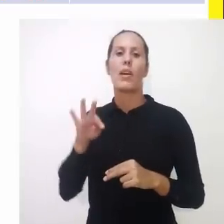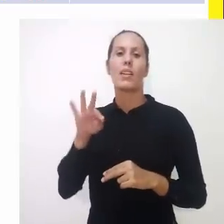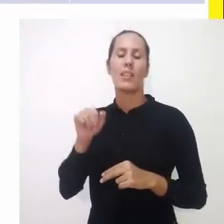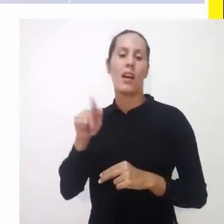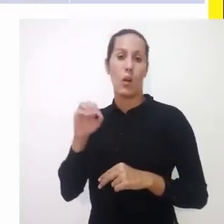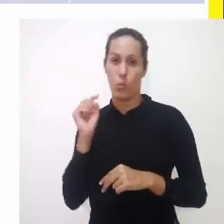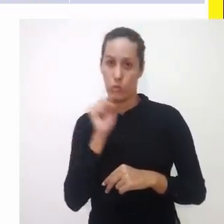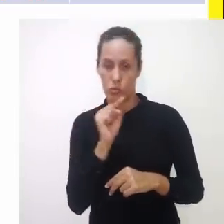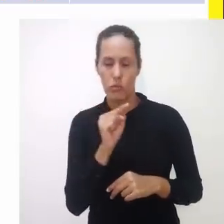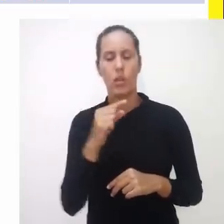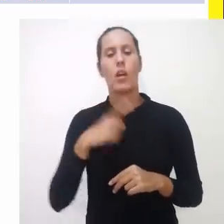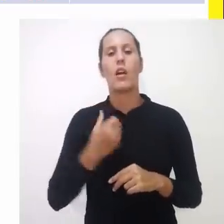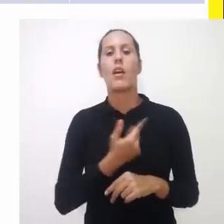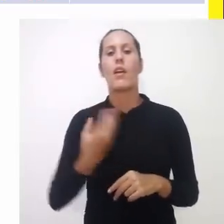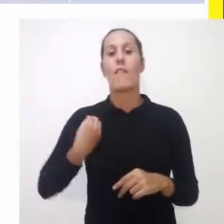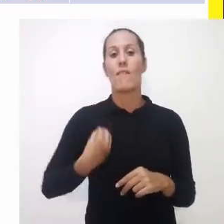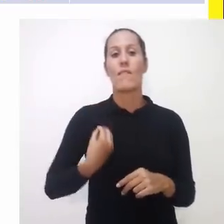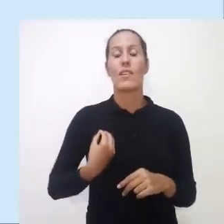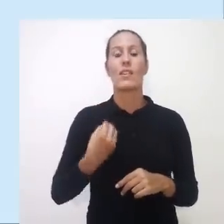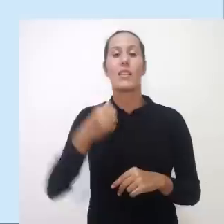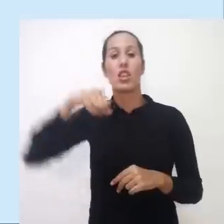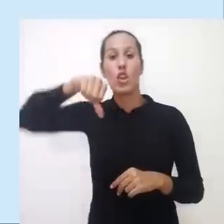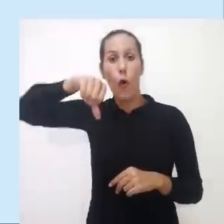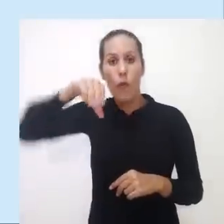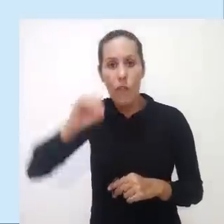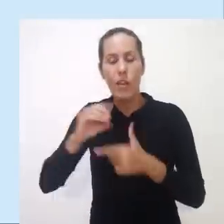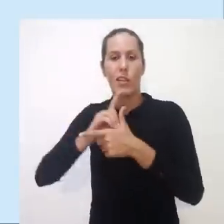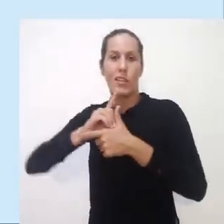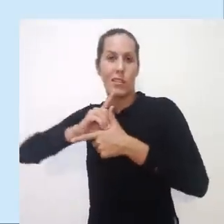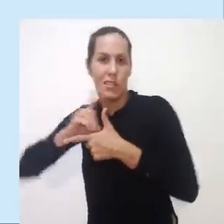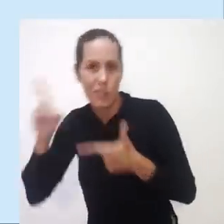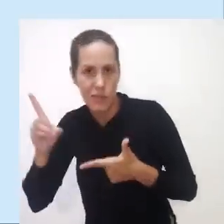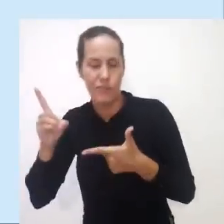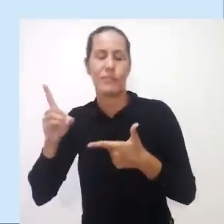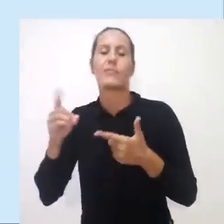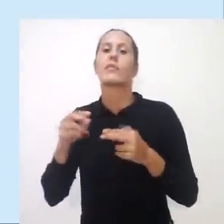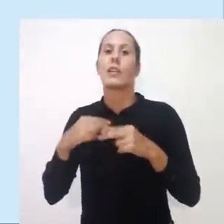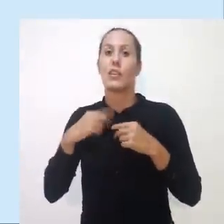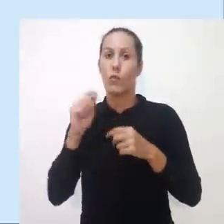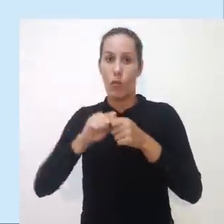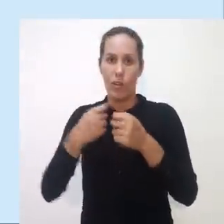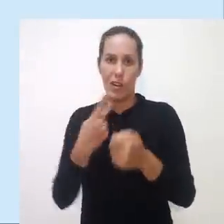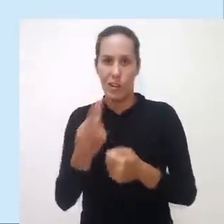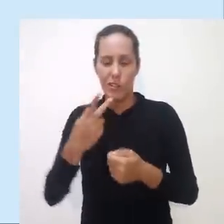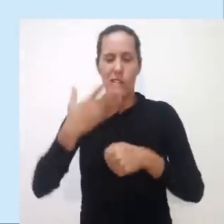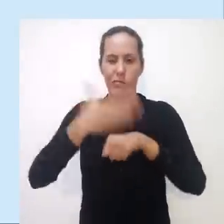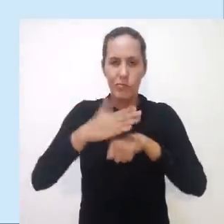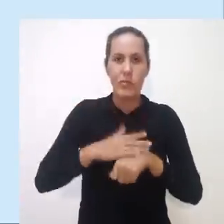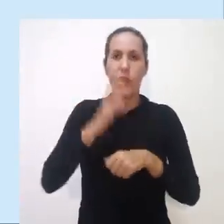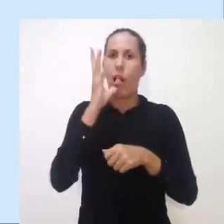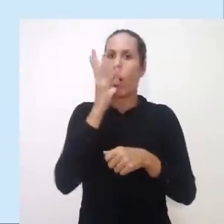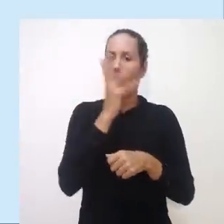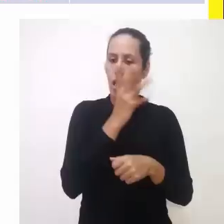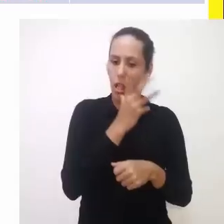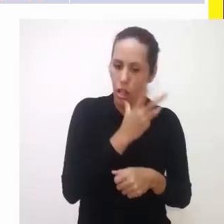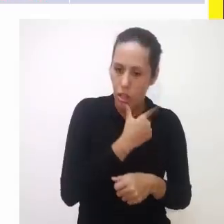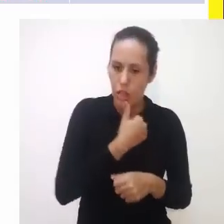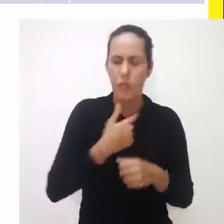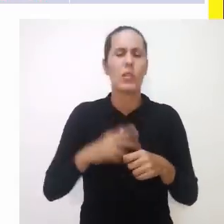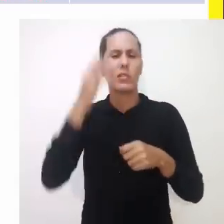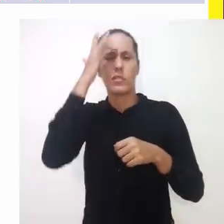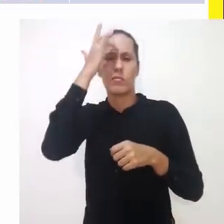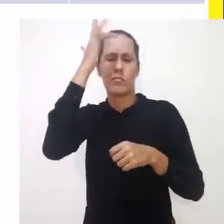90 diagonais. Se a gente for fazer, vai demorar muito. Então, por isso que tem essa forma prática. Pega o